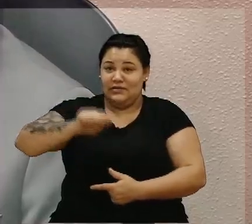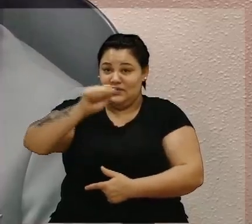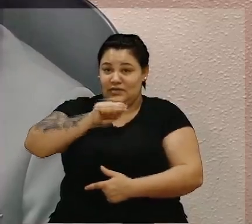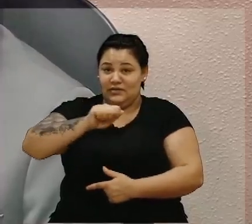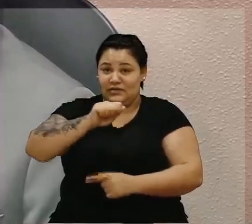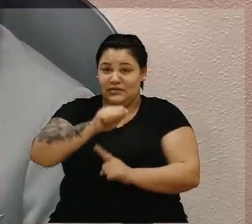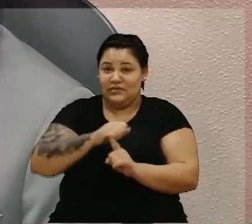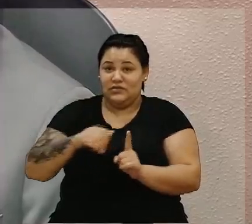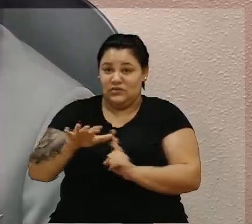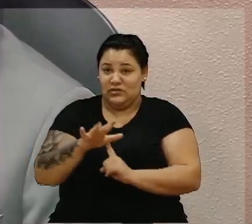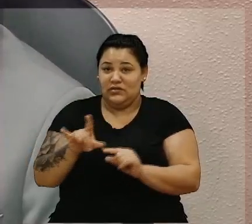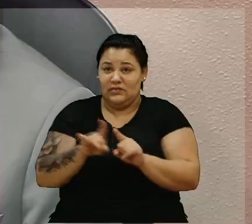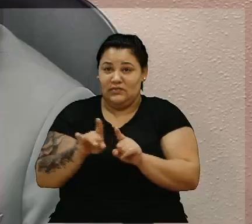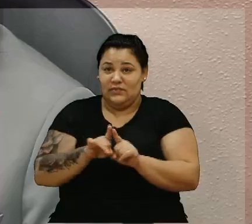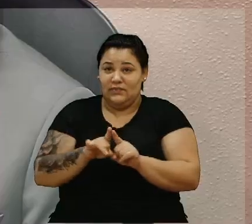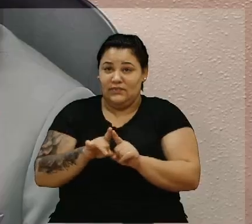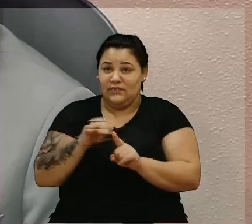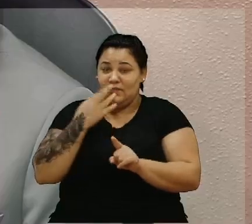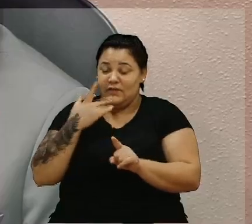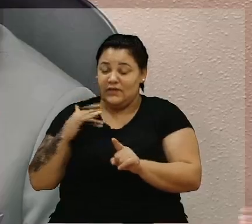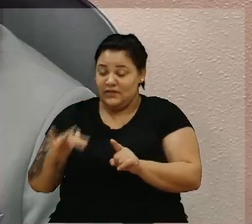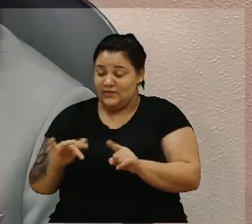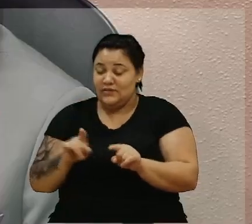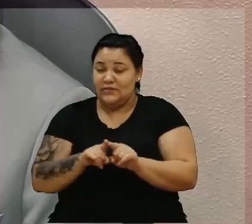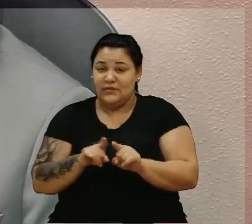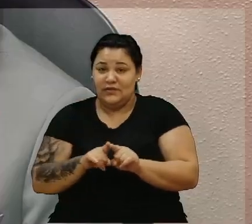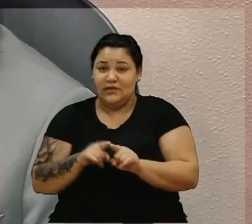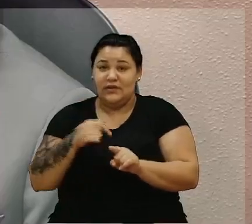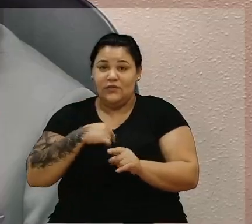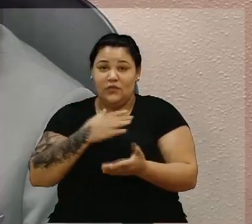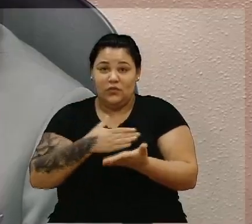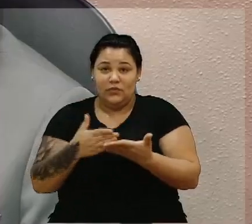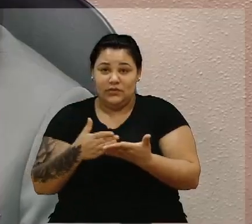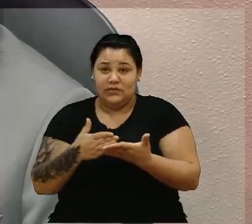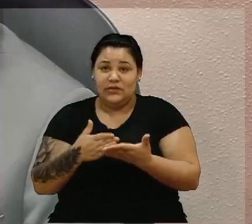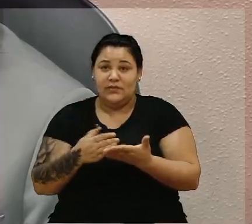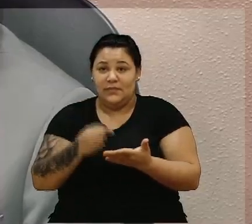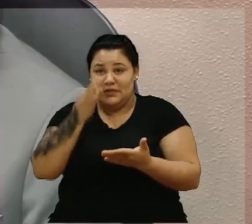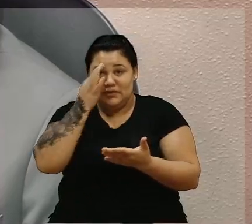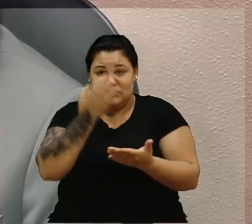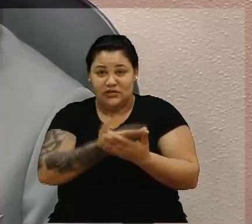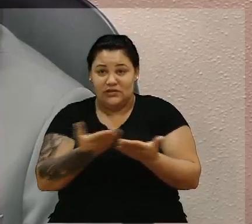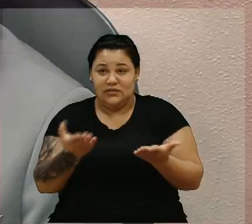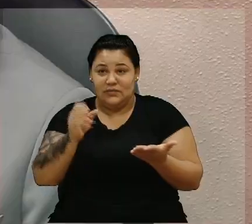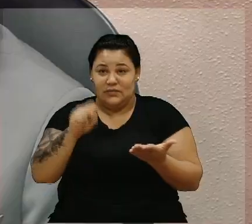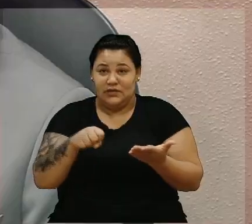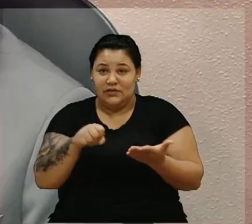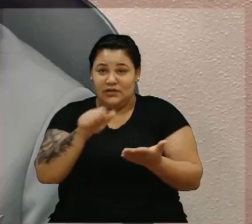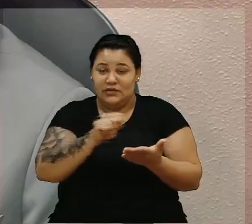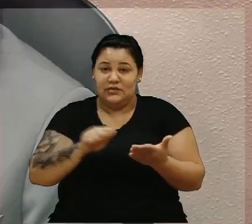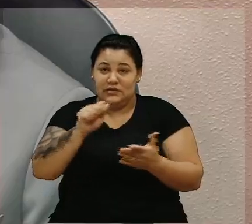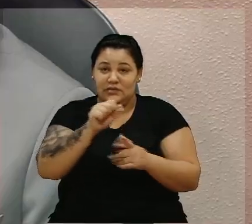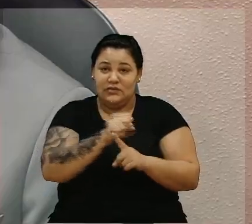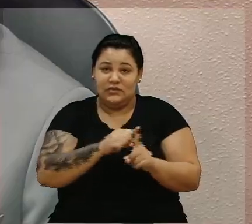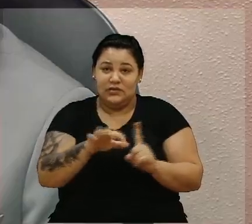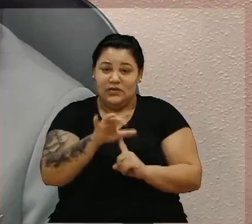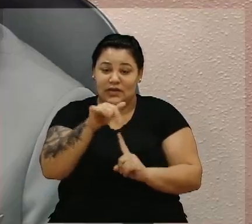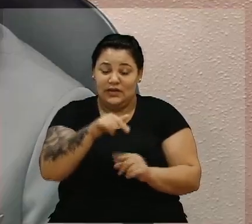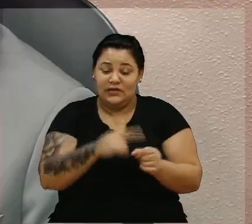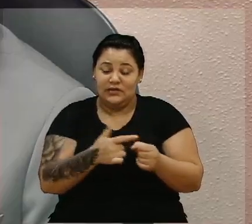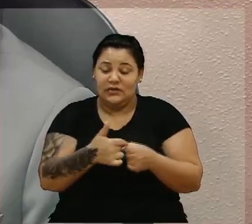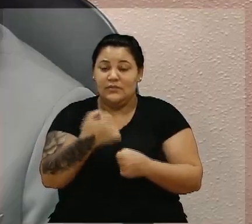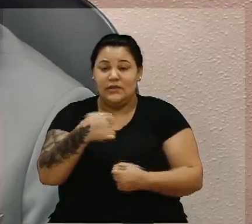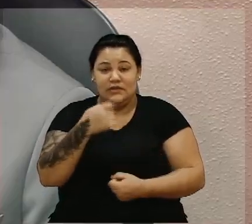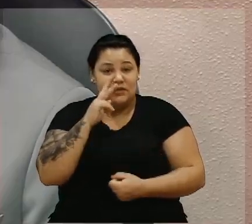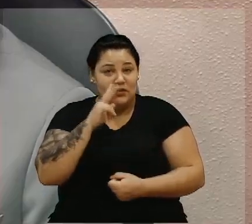justamente porque a gente toca em algumas pautas. Vou começar a me fazer presente nesses espaços, sim. E a assistência na nossa cidade precisa de um olhar, porque